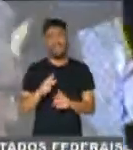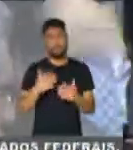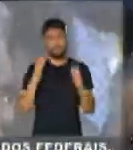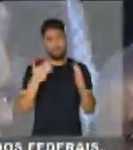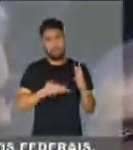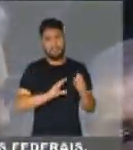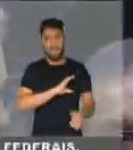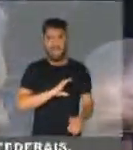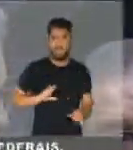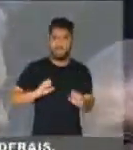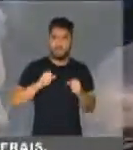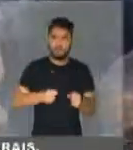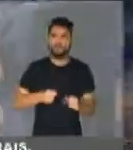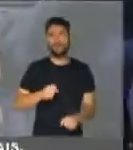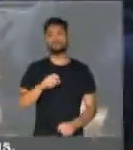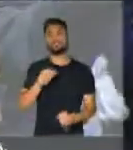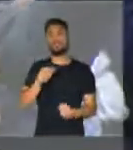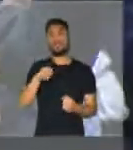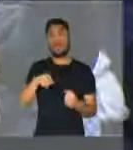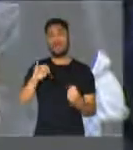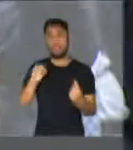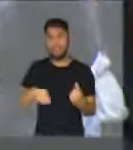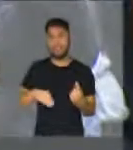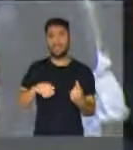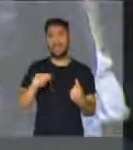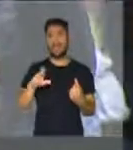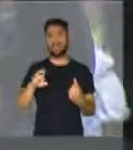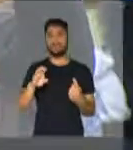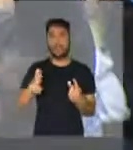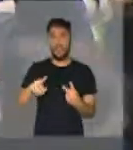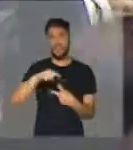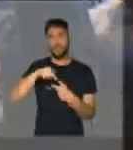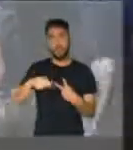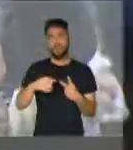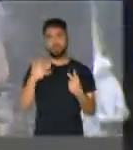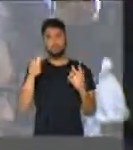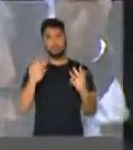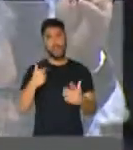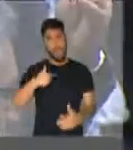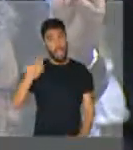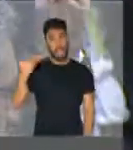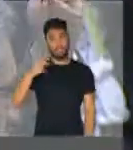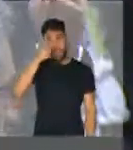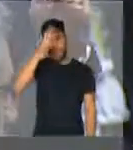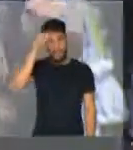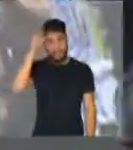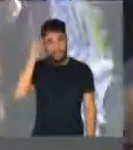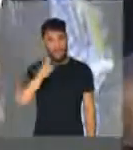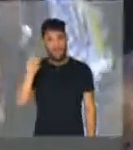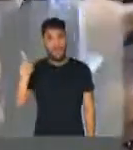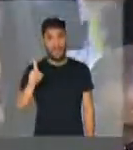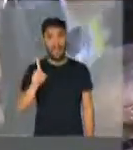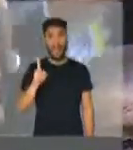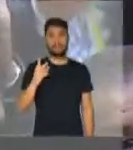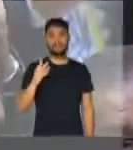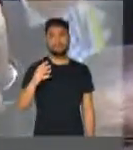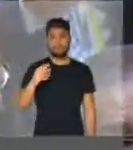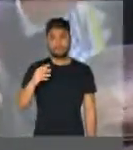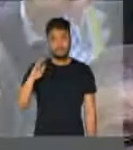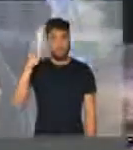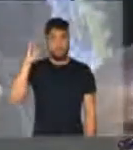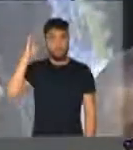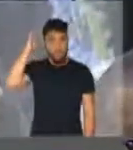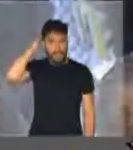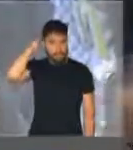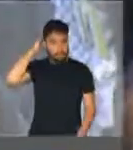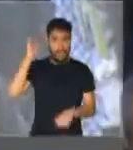presidente? Deputado Aminho, deputado Alceu Moreira. E dizer que eu fui prefeito de Belém, realmente é inadmissível